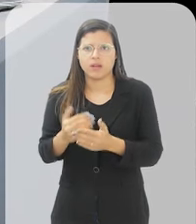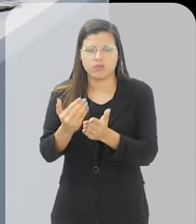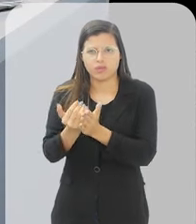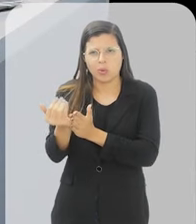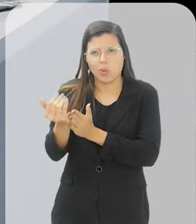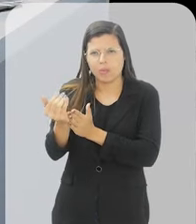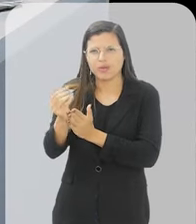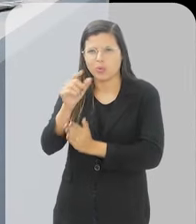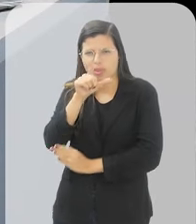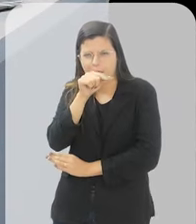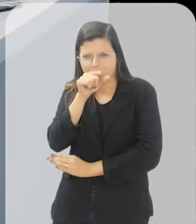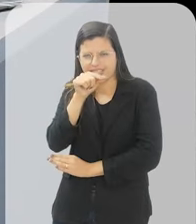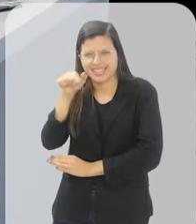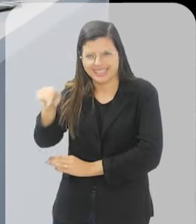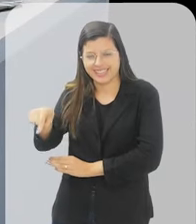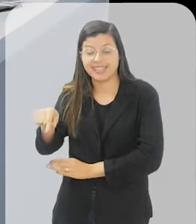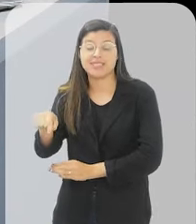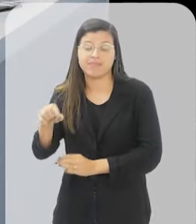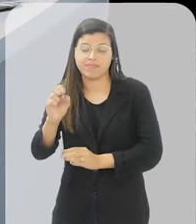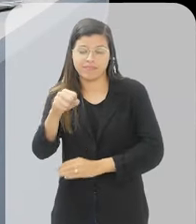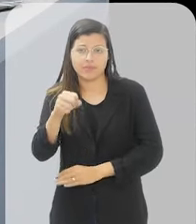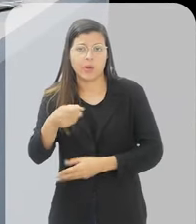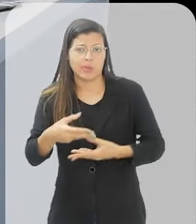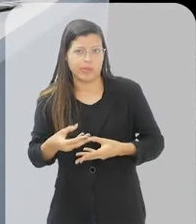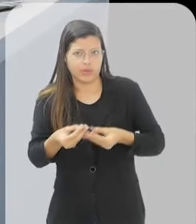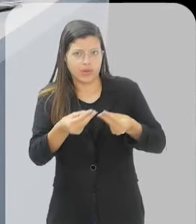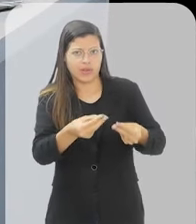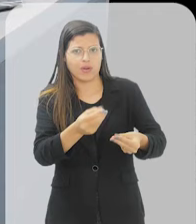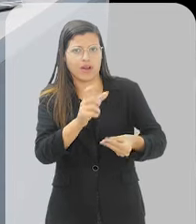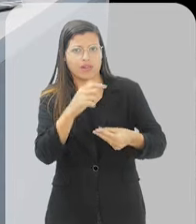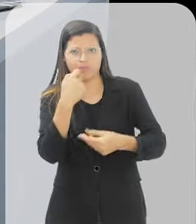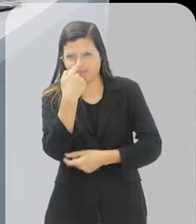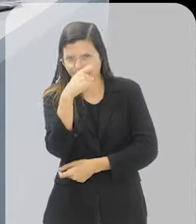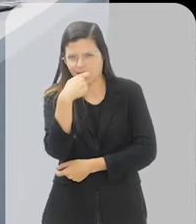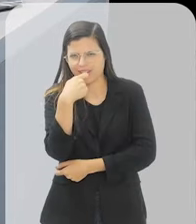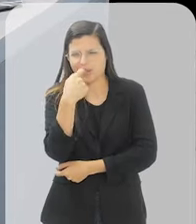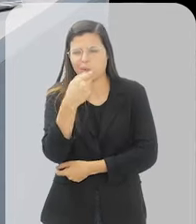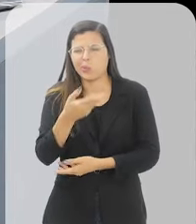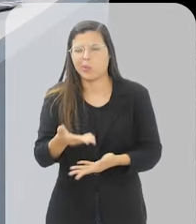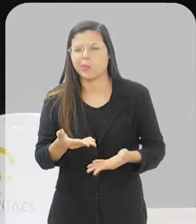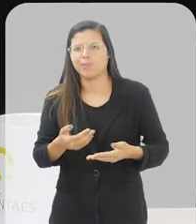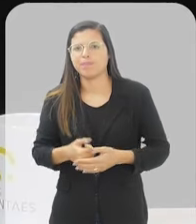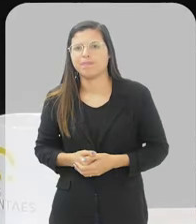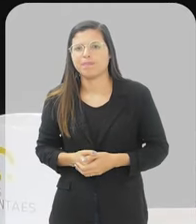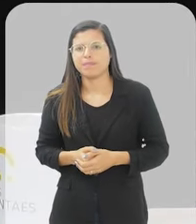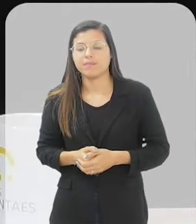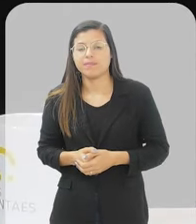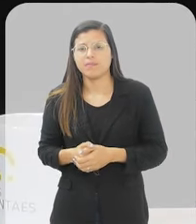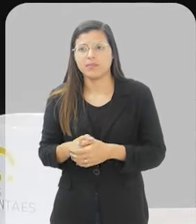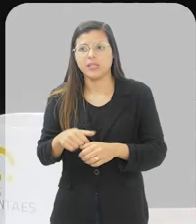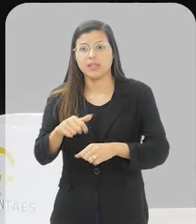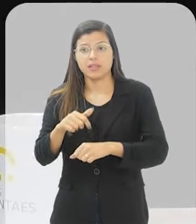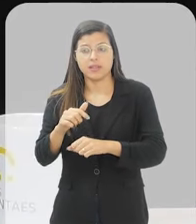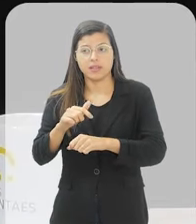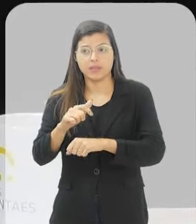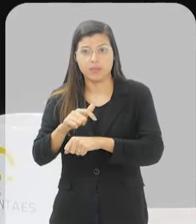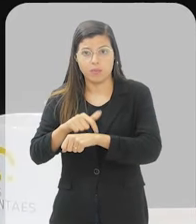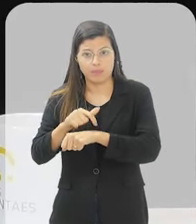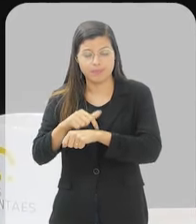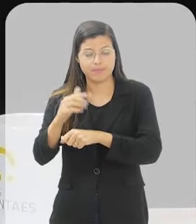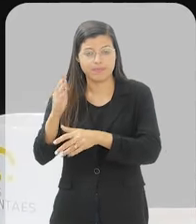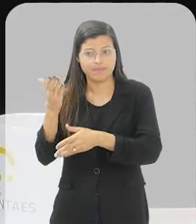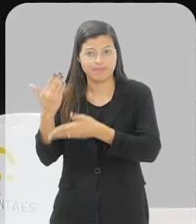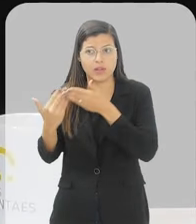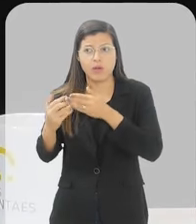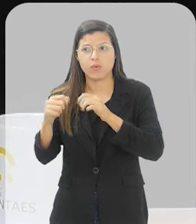começou na mocidade ali. Comecei ali. Aí fui entregar o cartão de maquiador para ele. Aí ele, na época, eu fiz